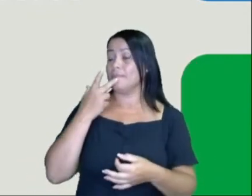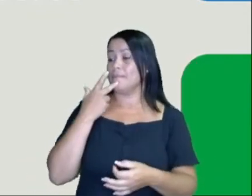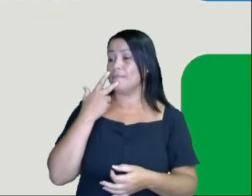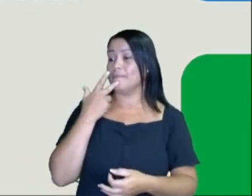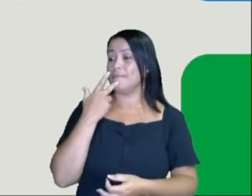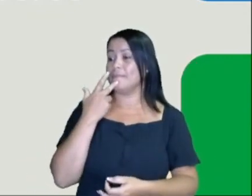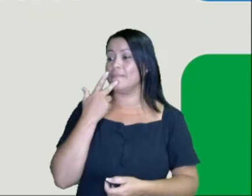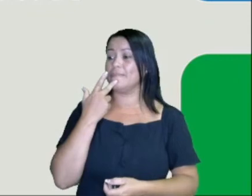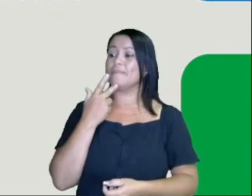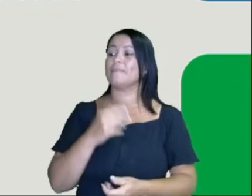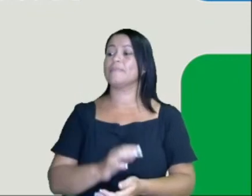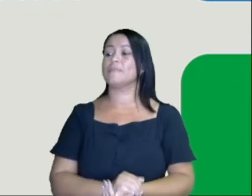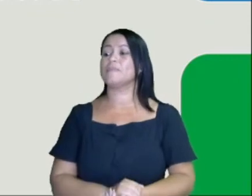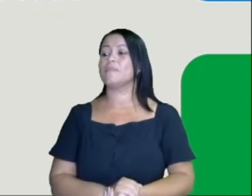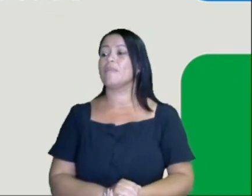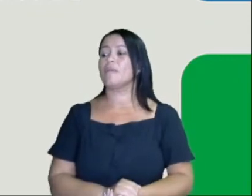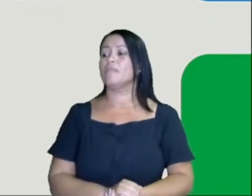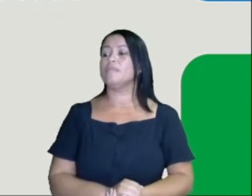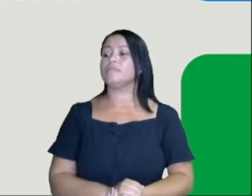falou?